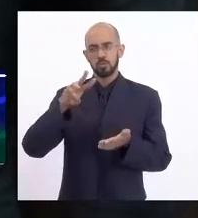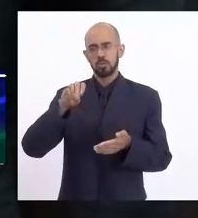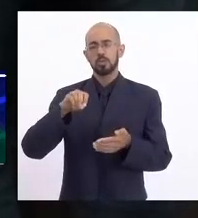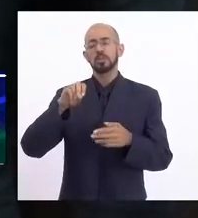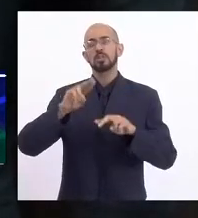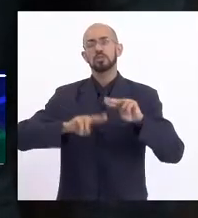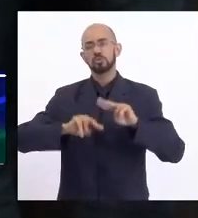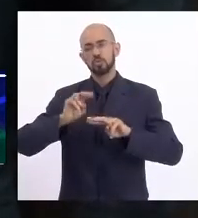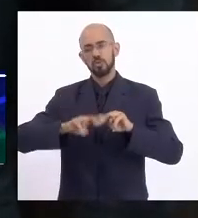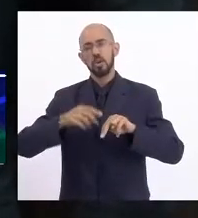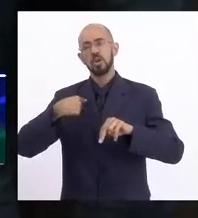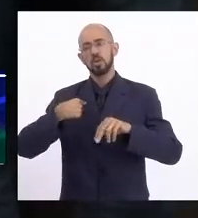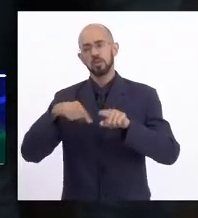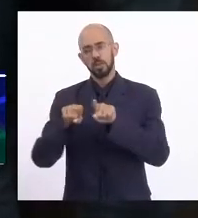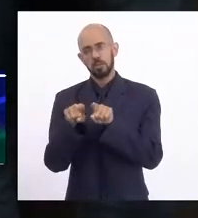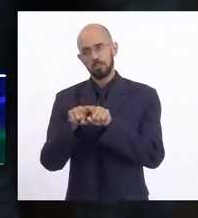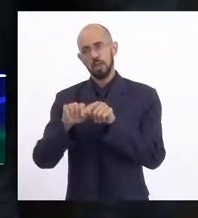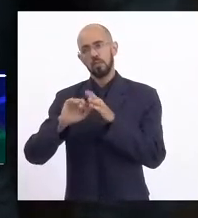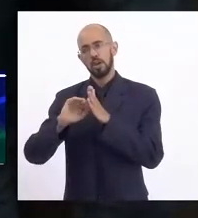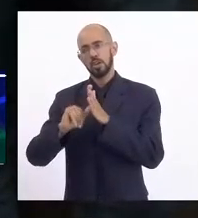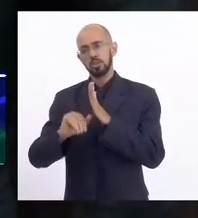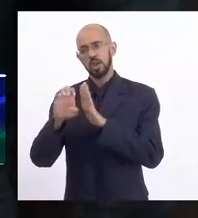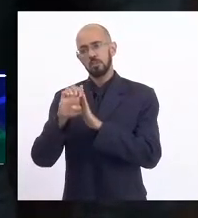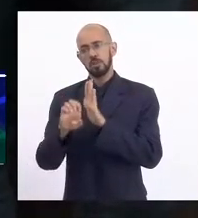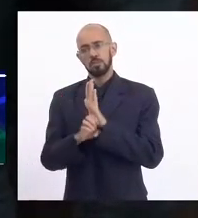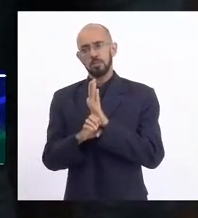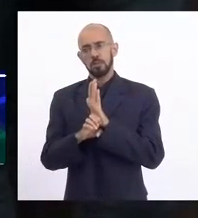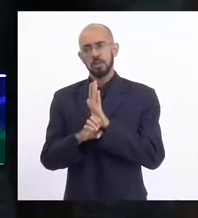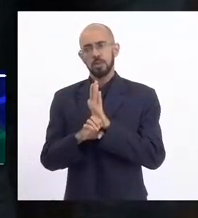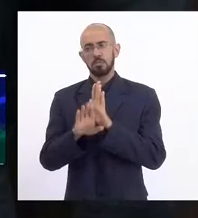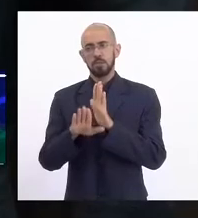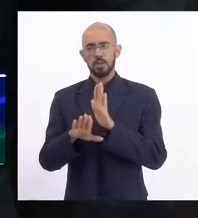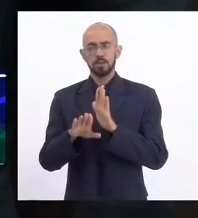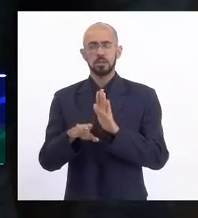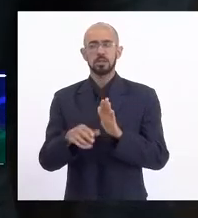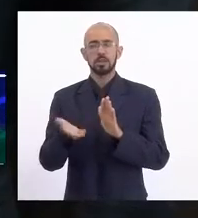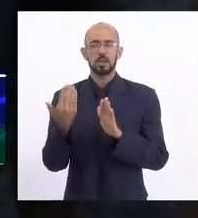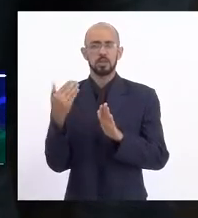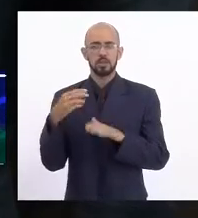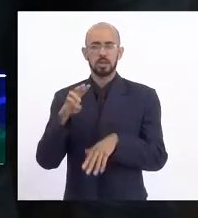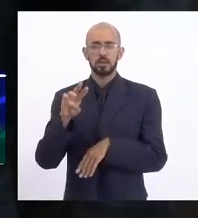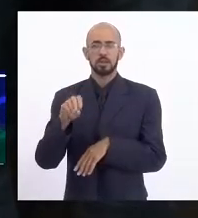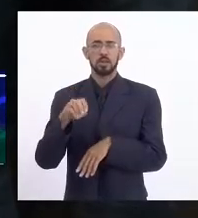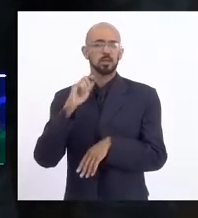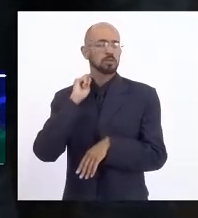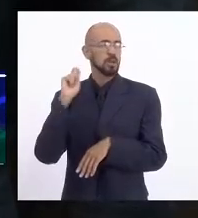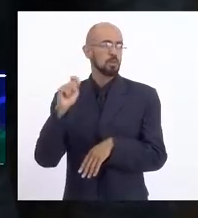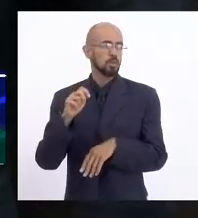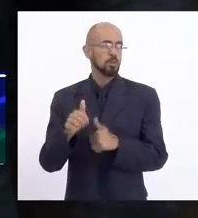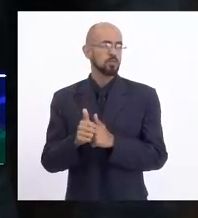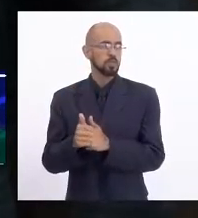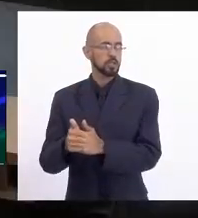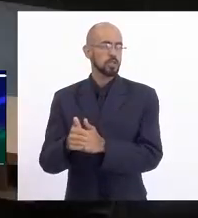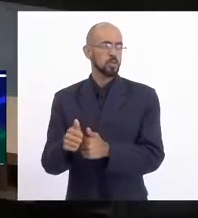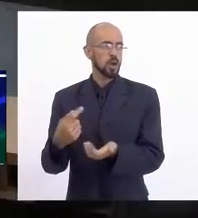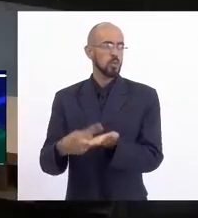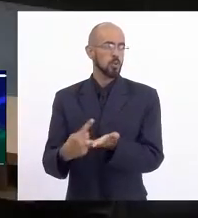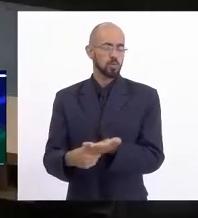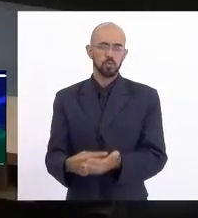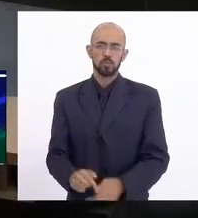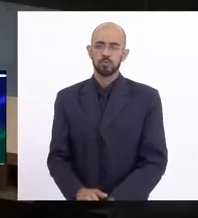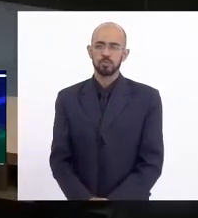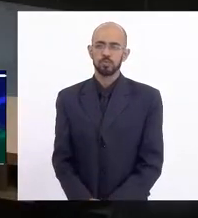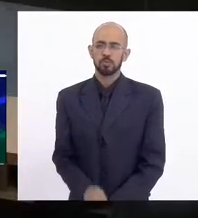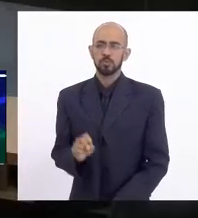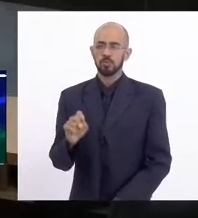também vou retirar a minha emenda, mas que não era para 30 de junho, era para 30 de abril, mas ainda assim vou seguir o acordo. Então,